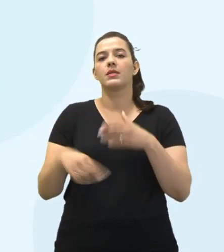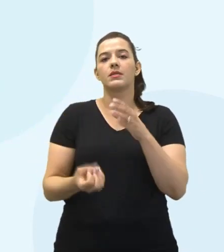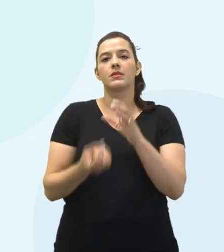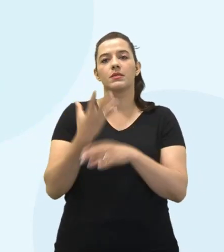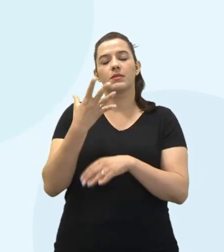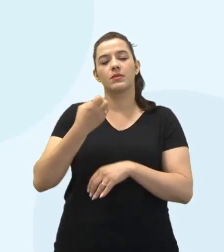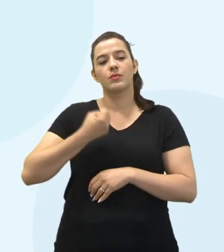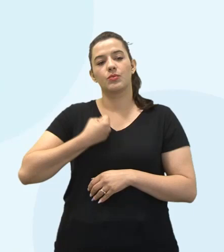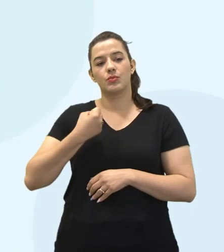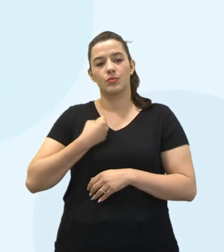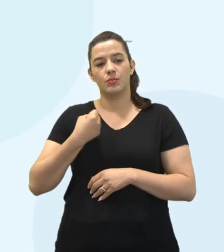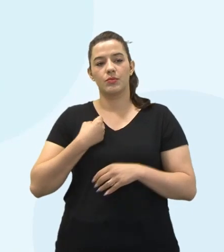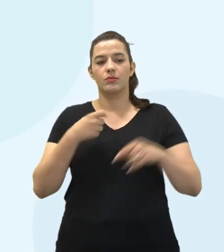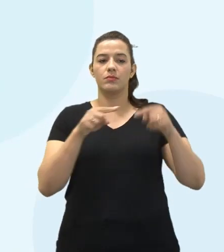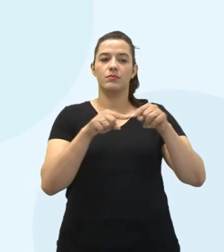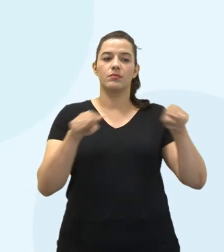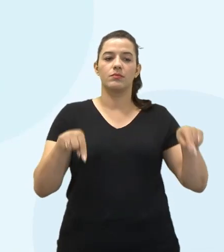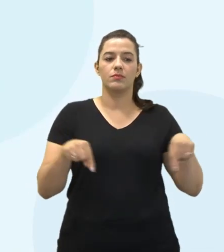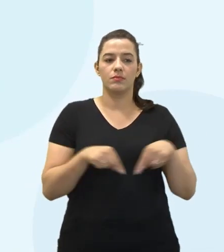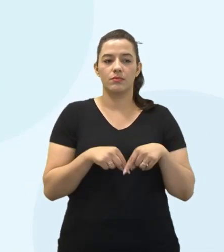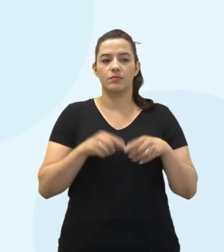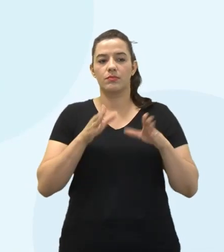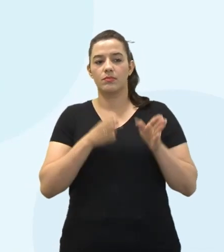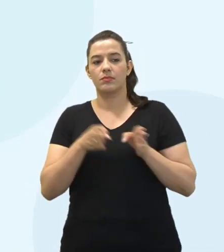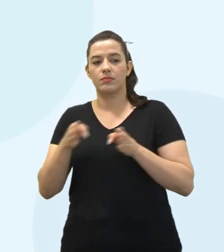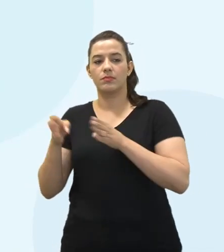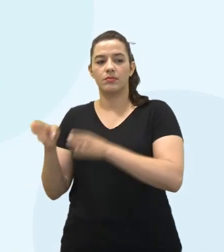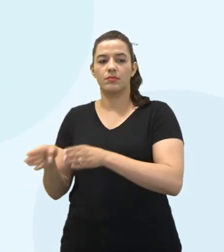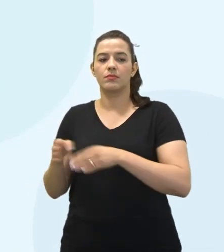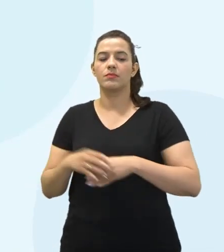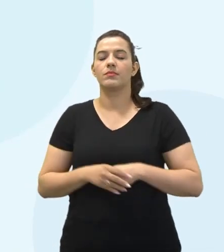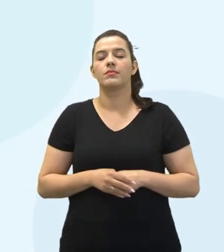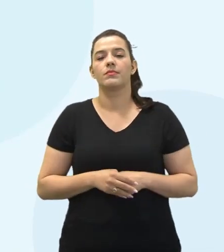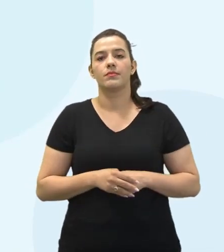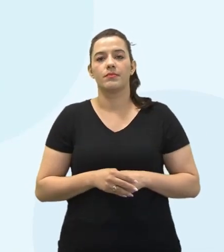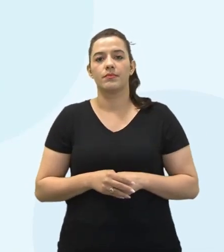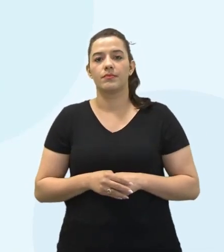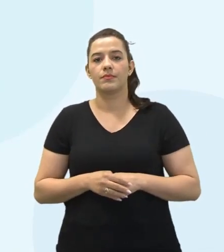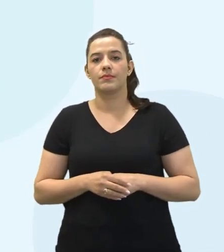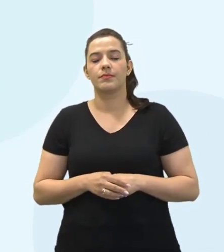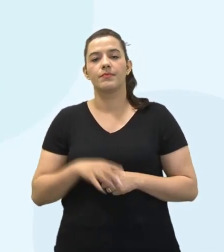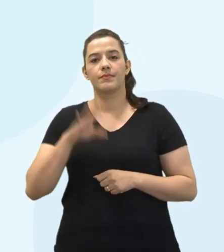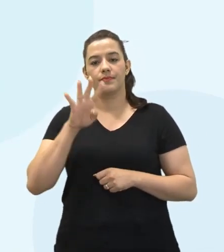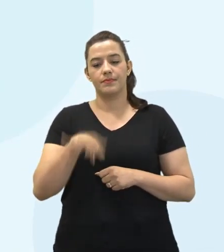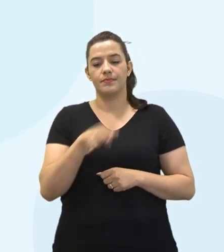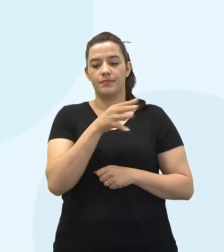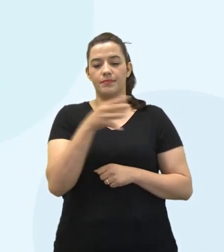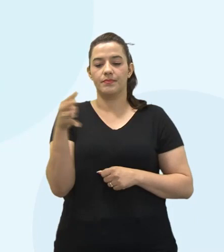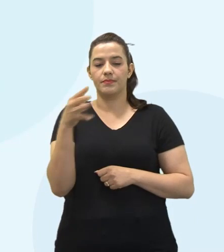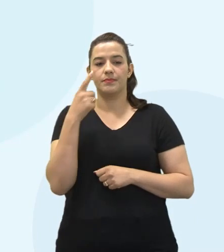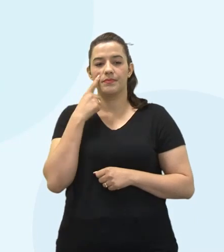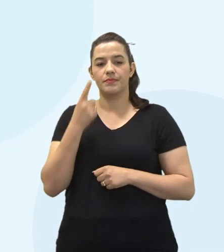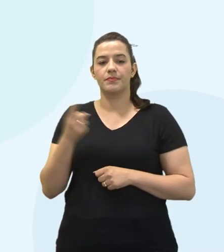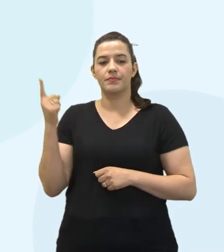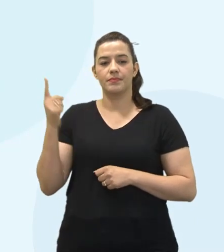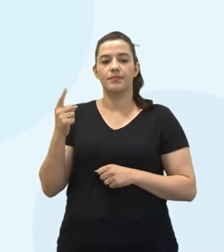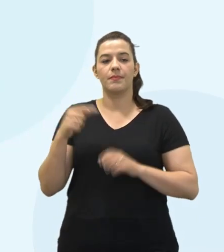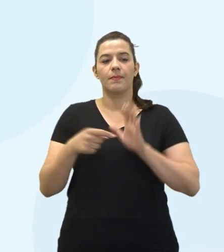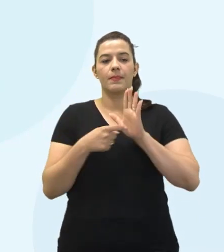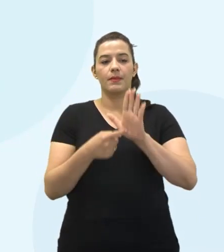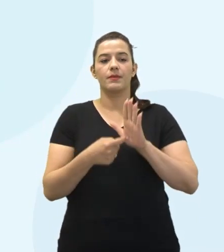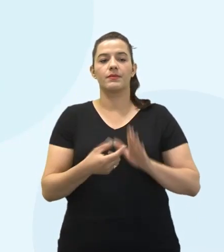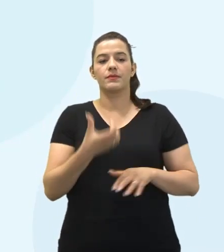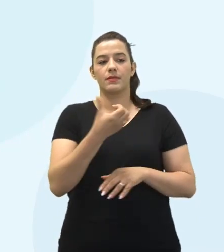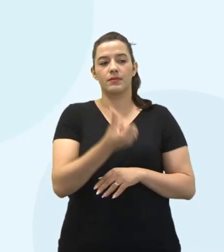um número de classe dos milhares de ordem 5 né Essa tabela nos mostra o número